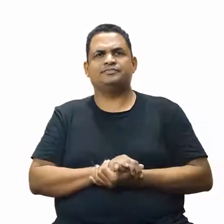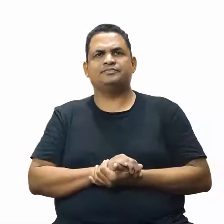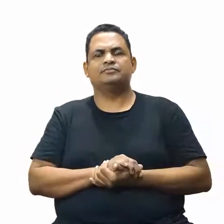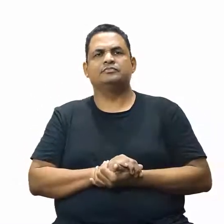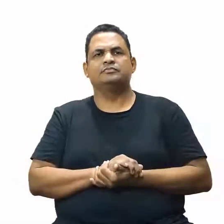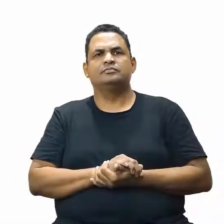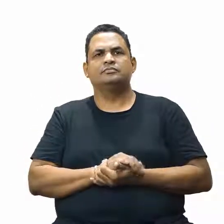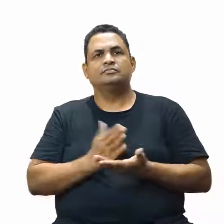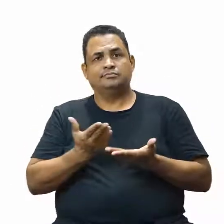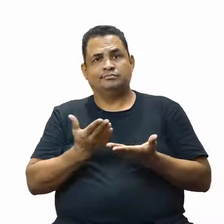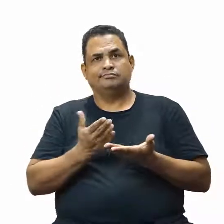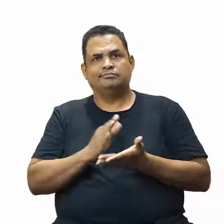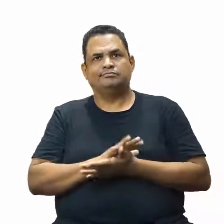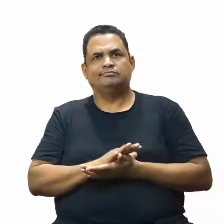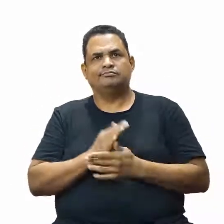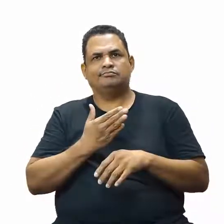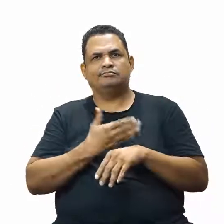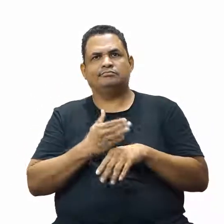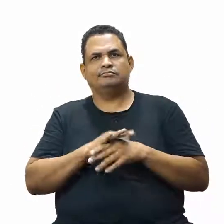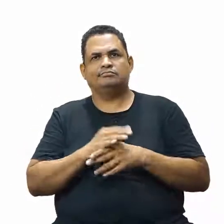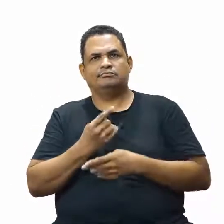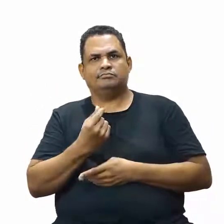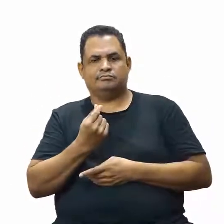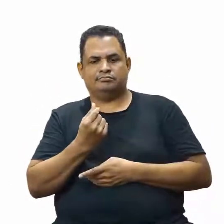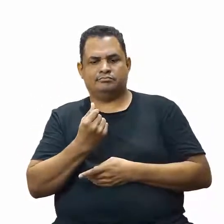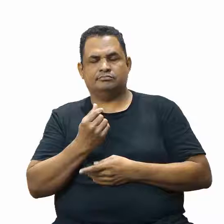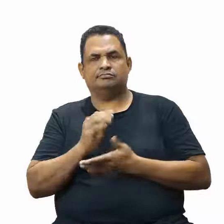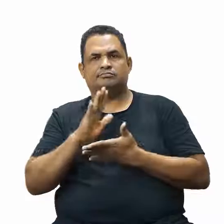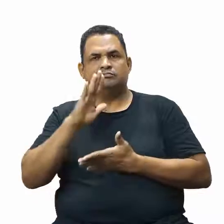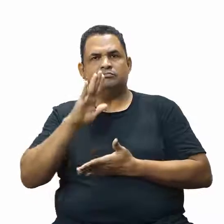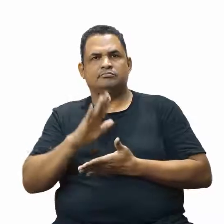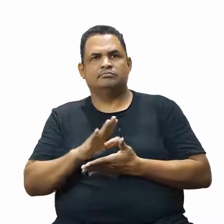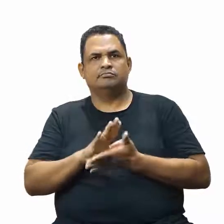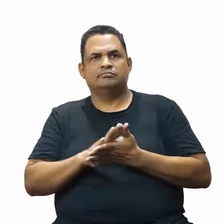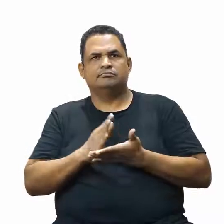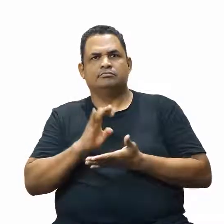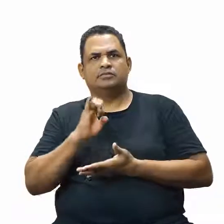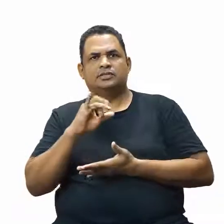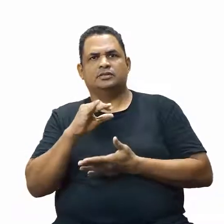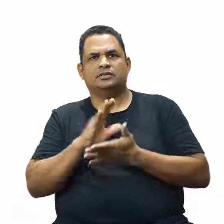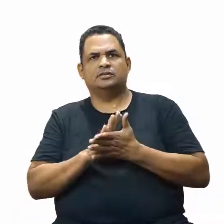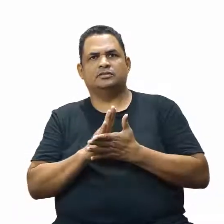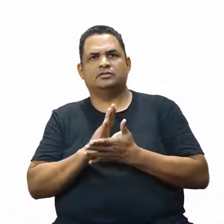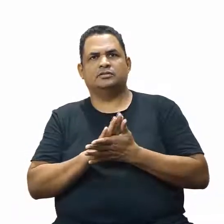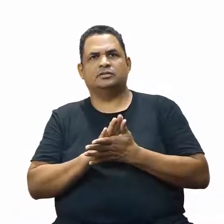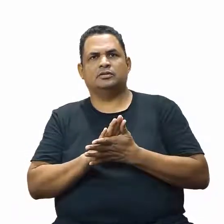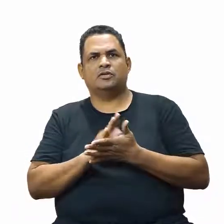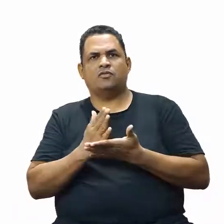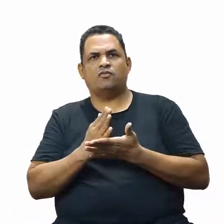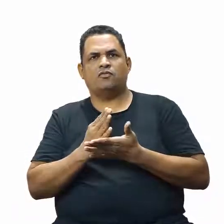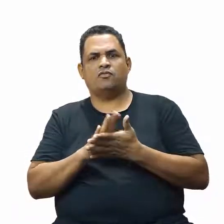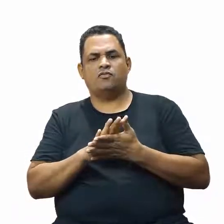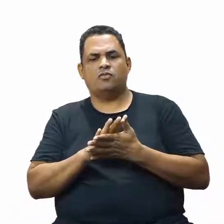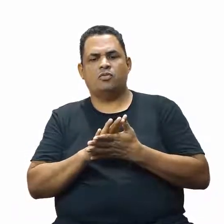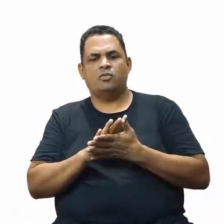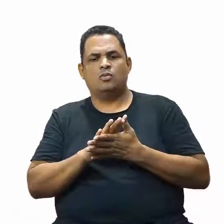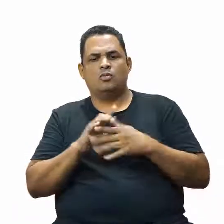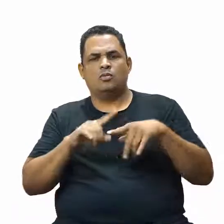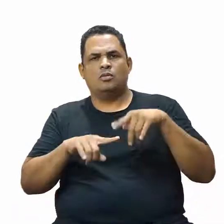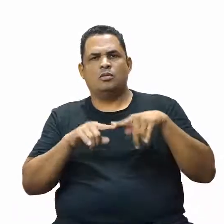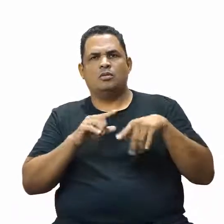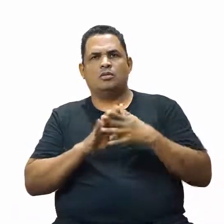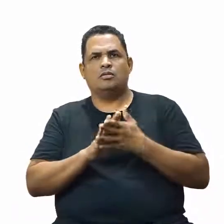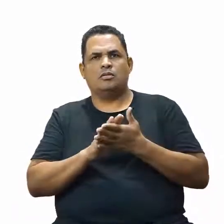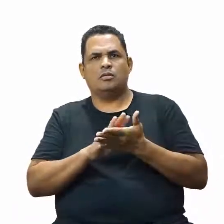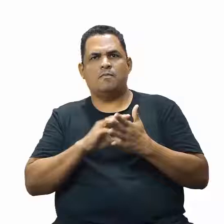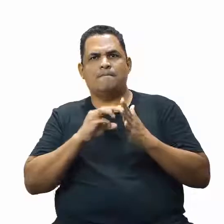para ser mais prático, barato e seguro, a isca formicida é o método mais utilizado para os controles. Só para